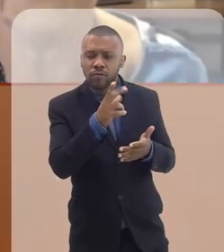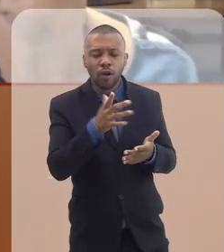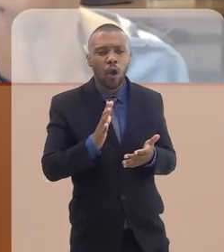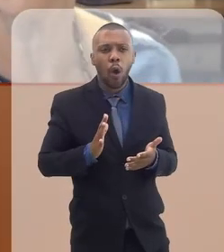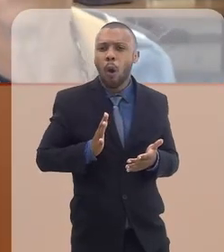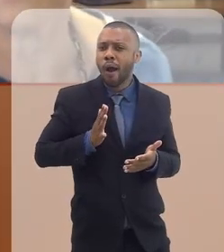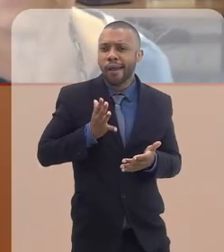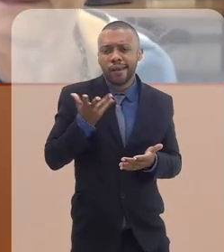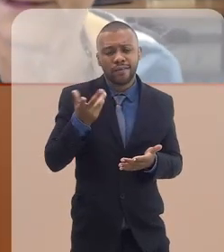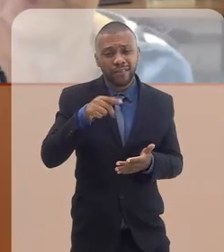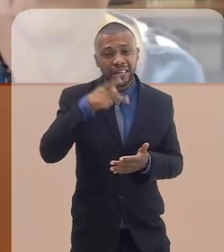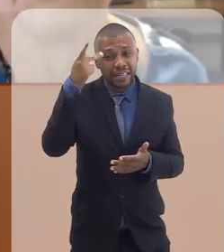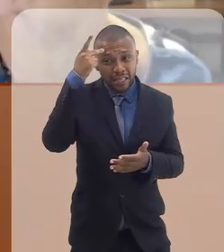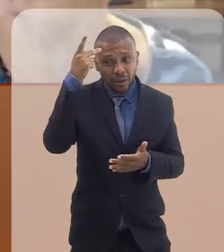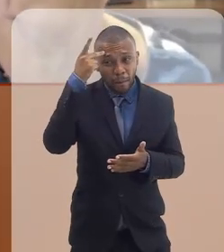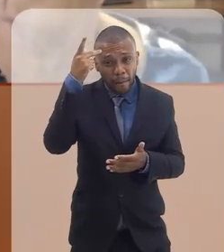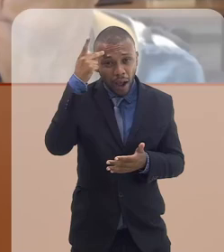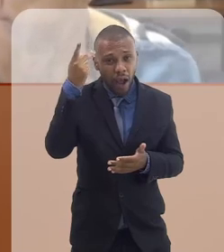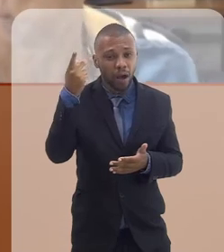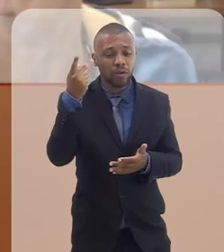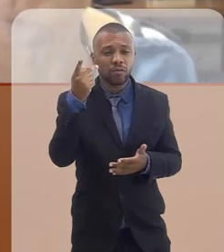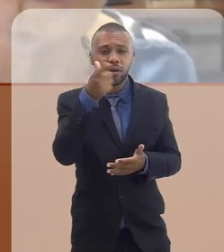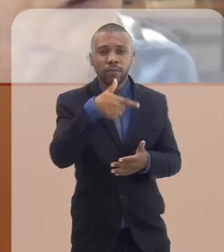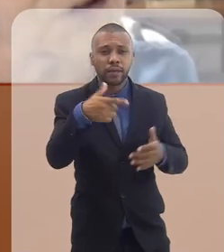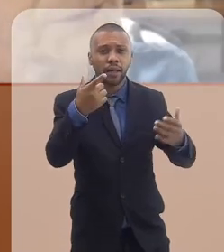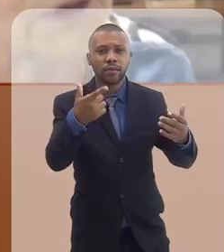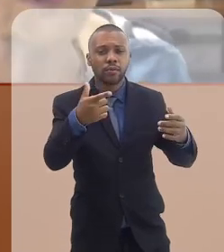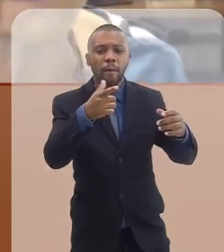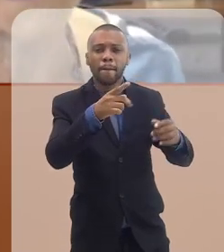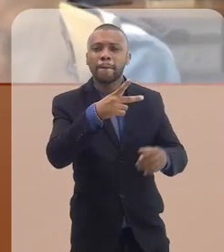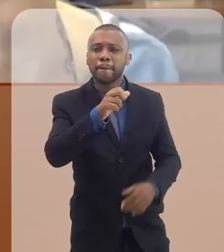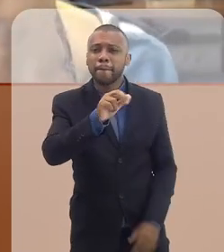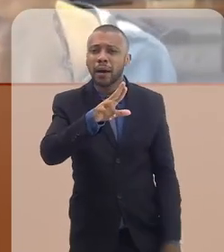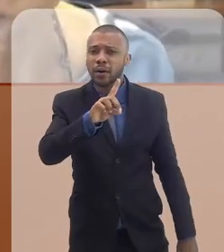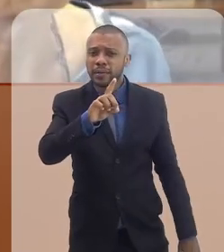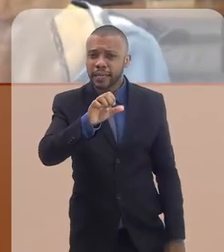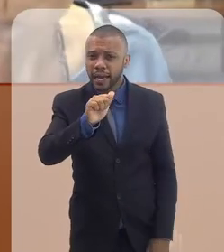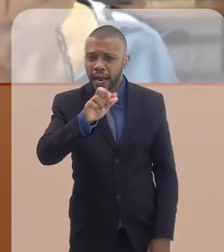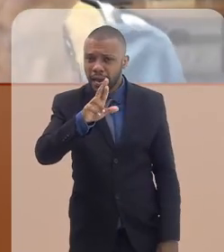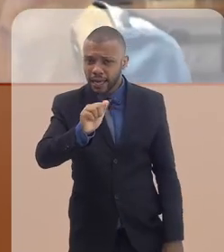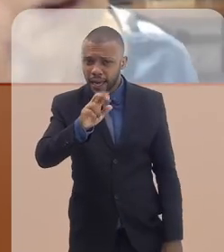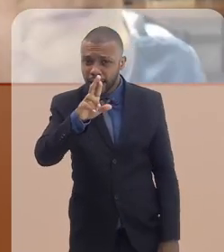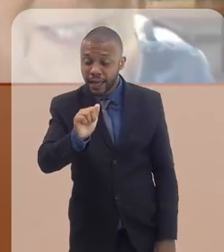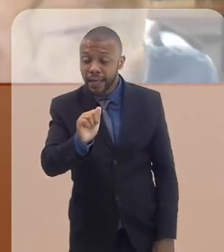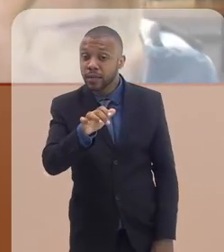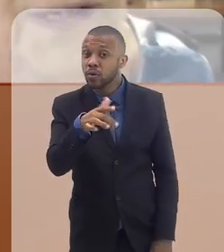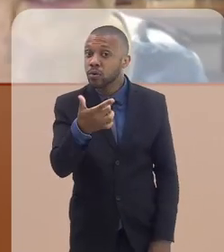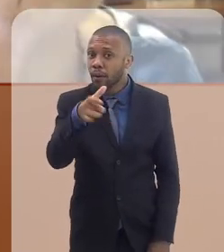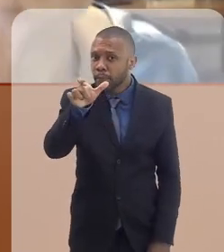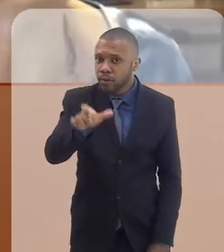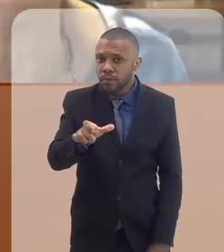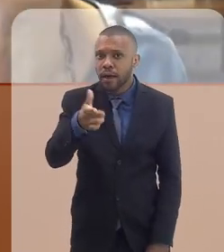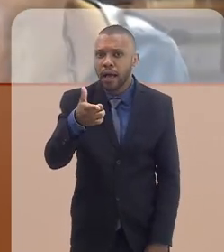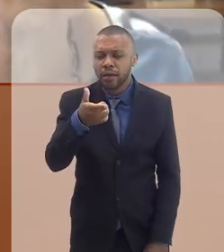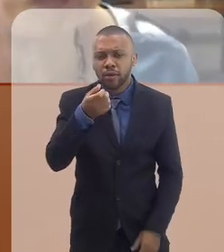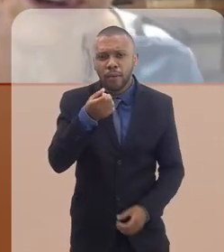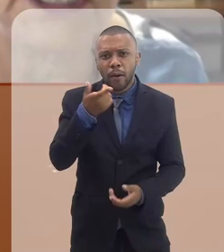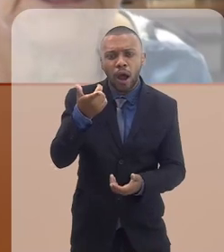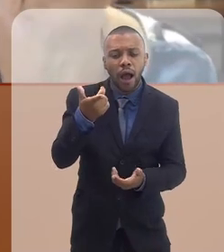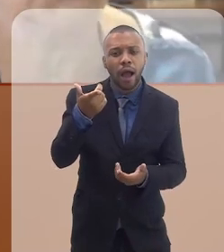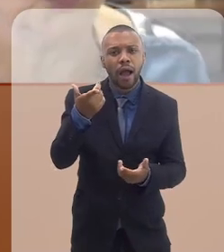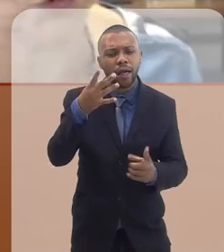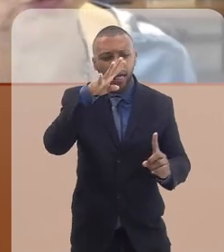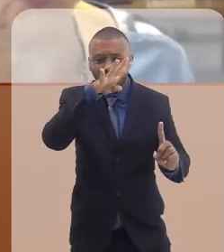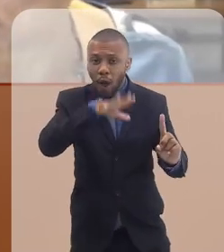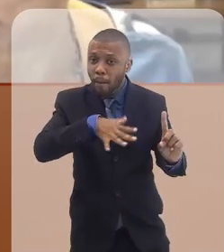Operação Oban, aqui de São Paulo, colocados em pau de arara. Então, quando alguém faz